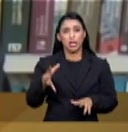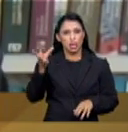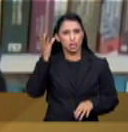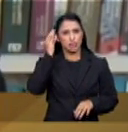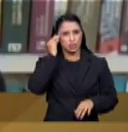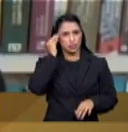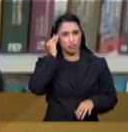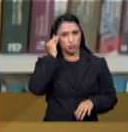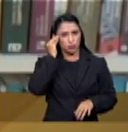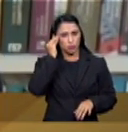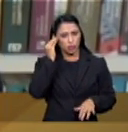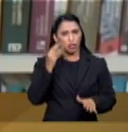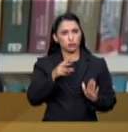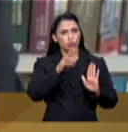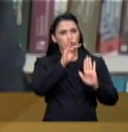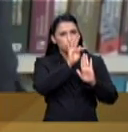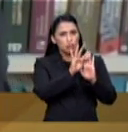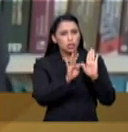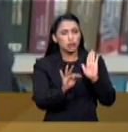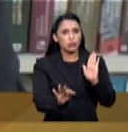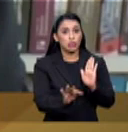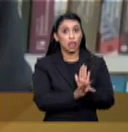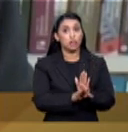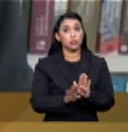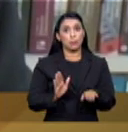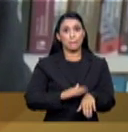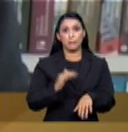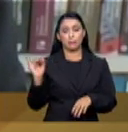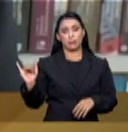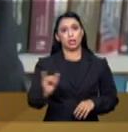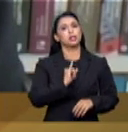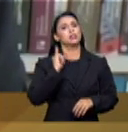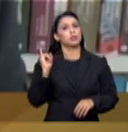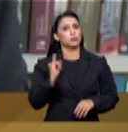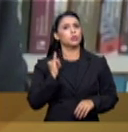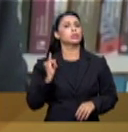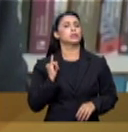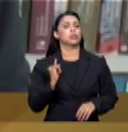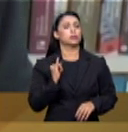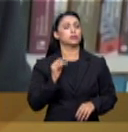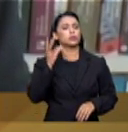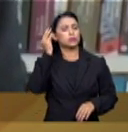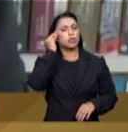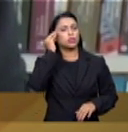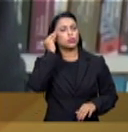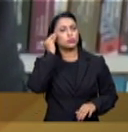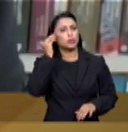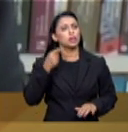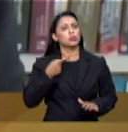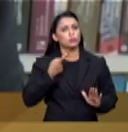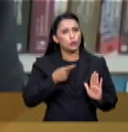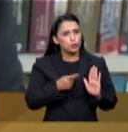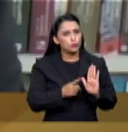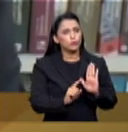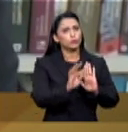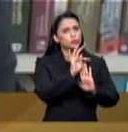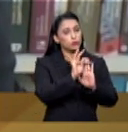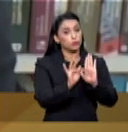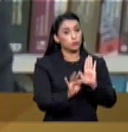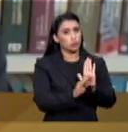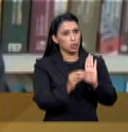uma das diretivas interpretativas mais importantes da teoria da interpretação, ela visa, sobretudo,